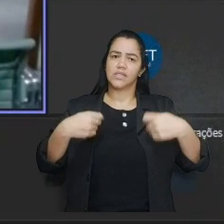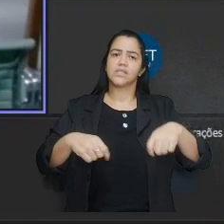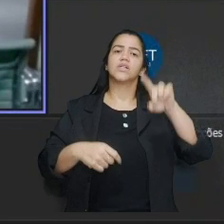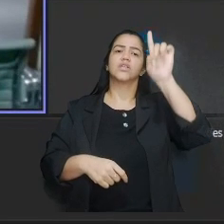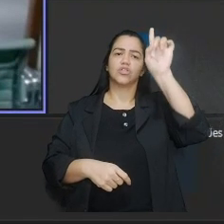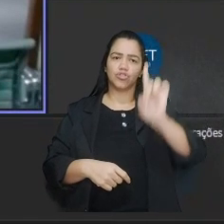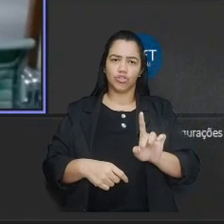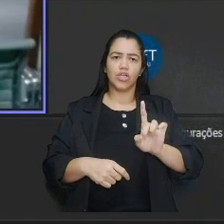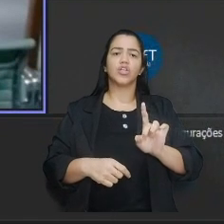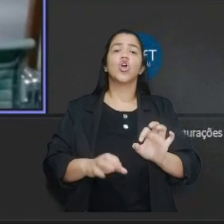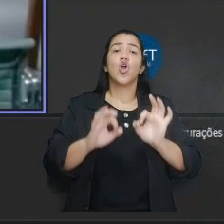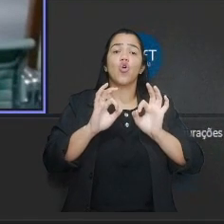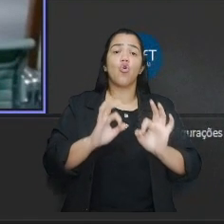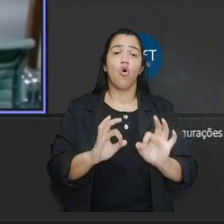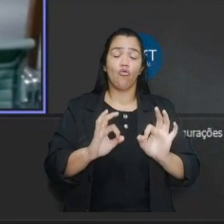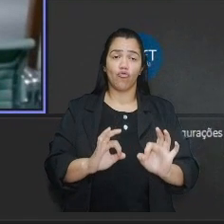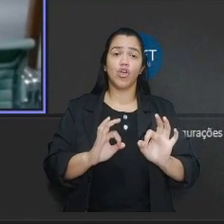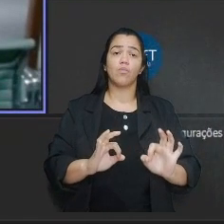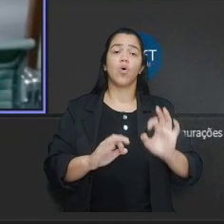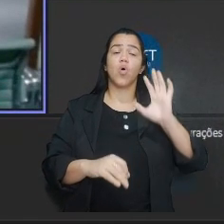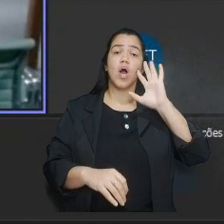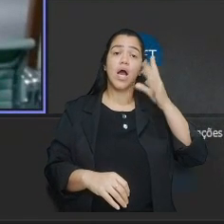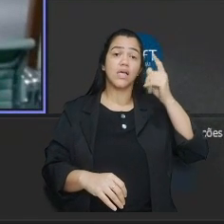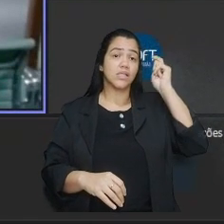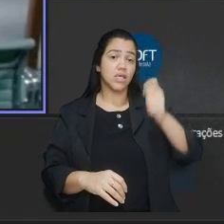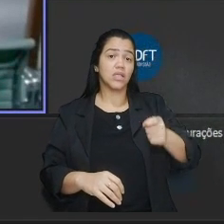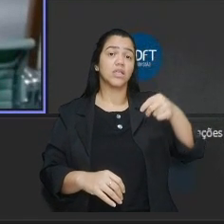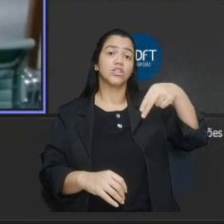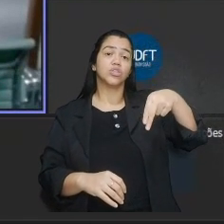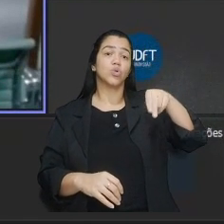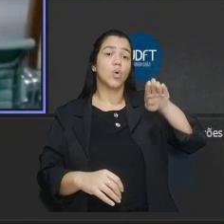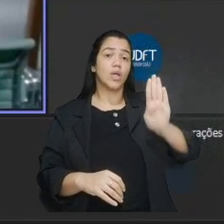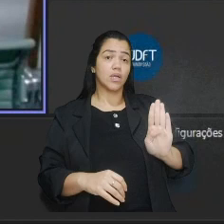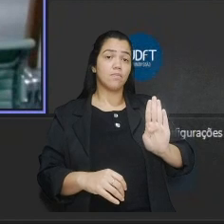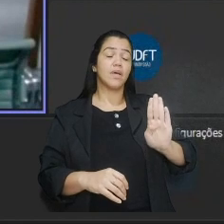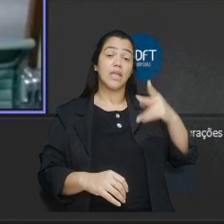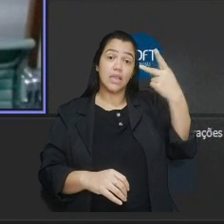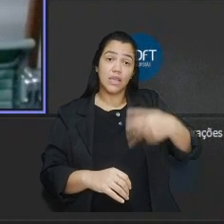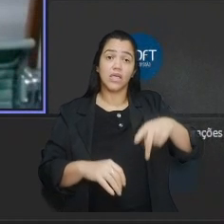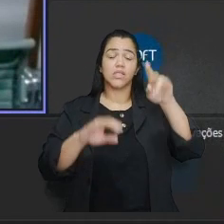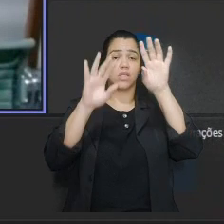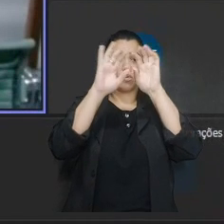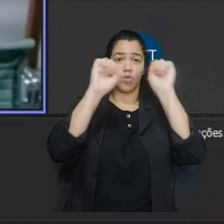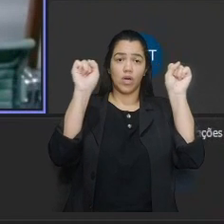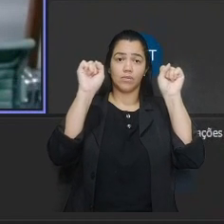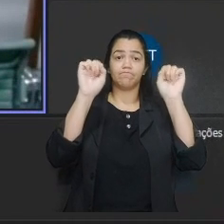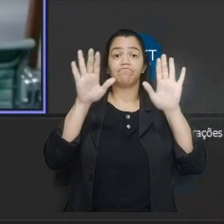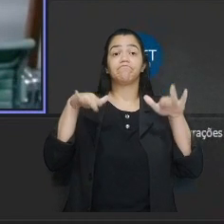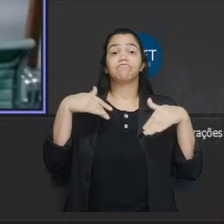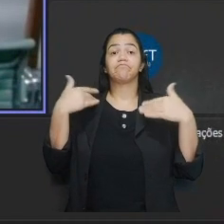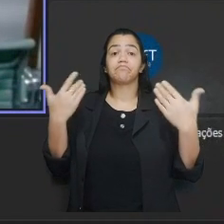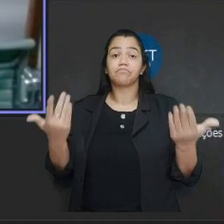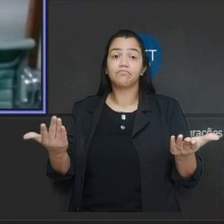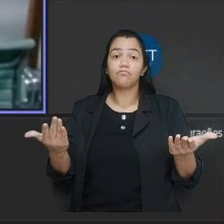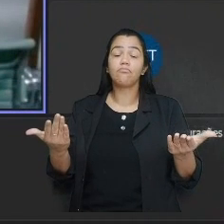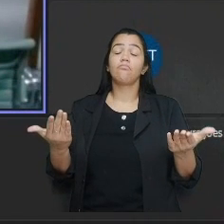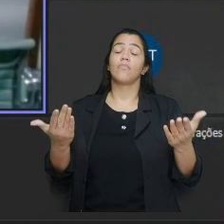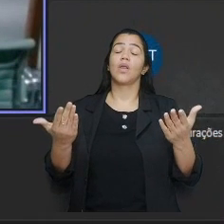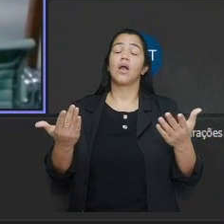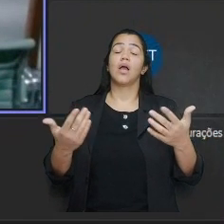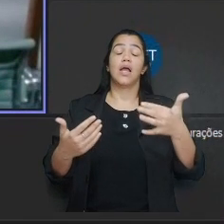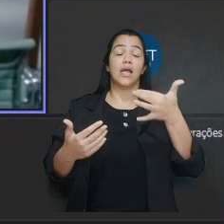aqui entendeu que teria direito, tanto confirmou a sentença do Núcleo Bandeirante neste